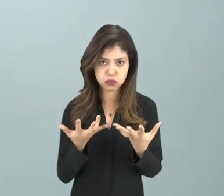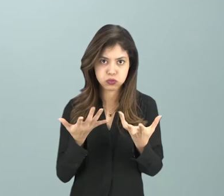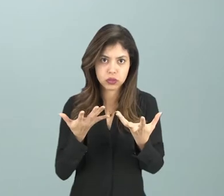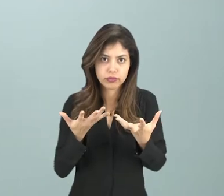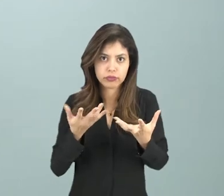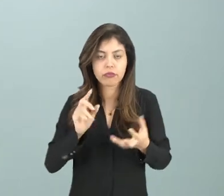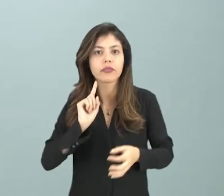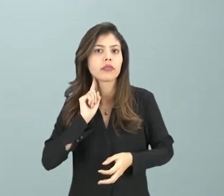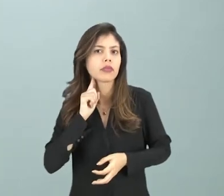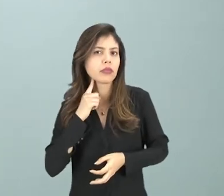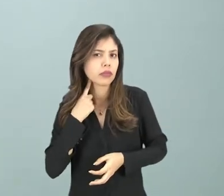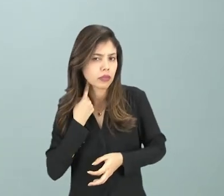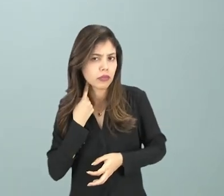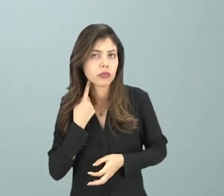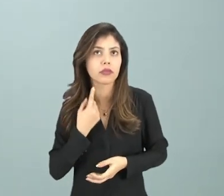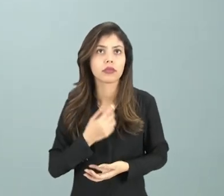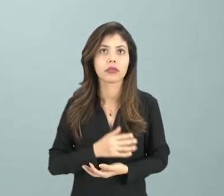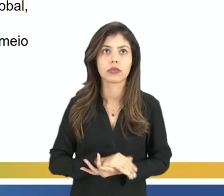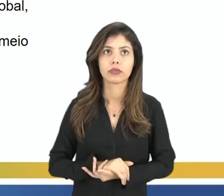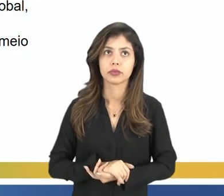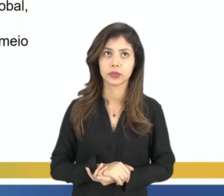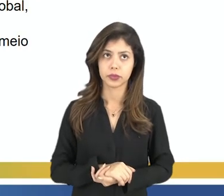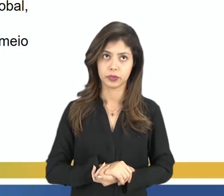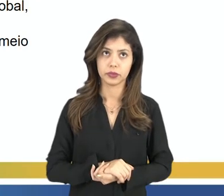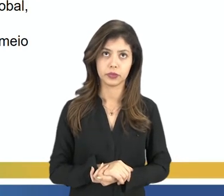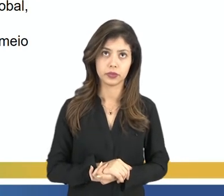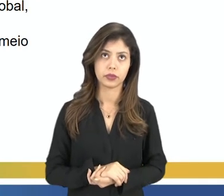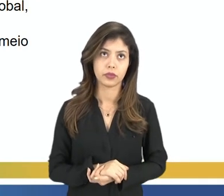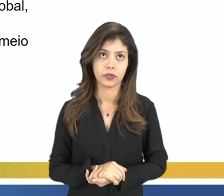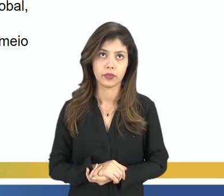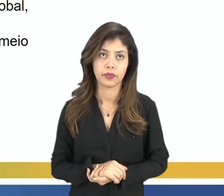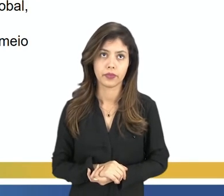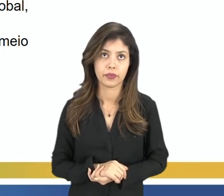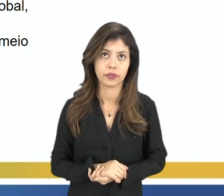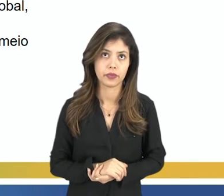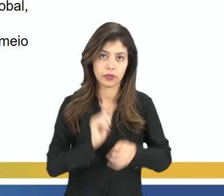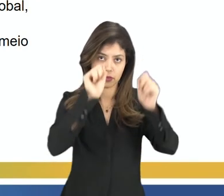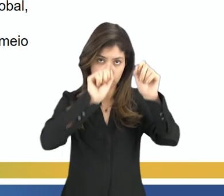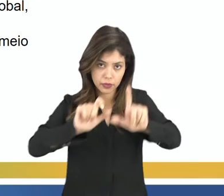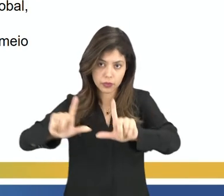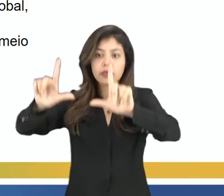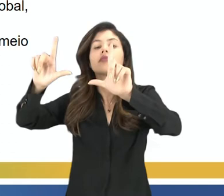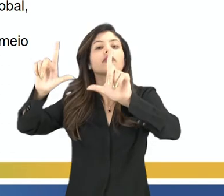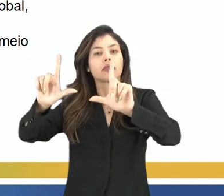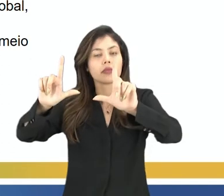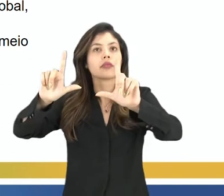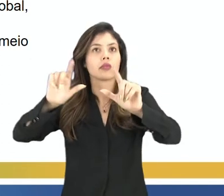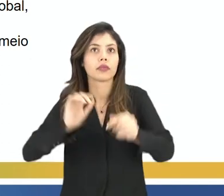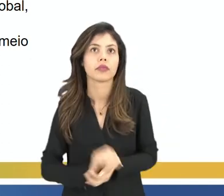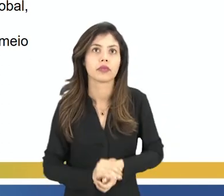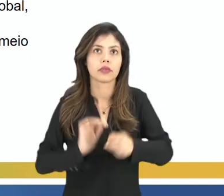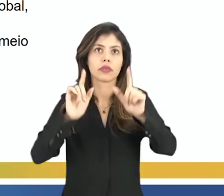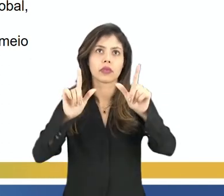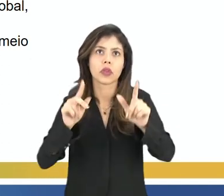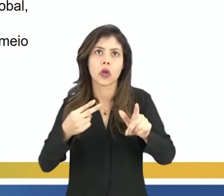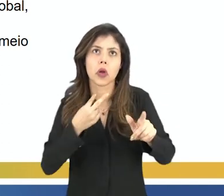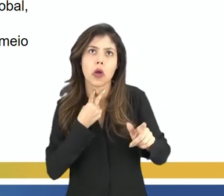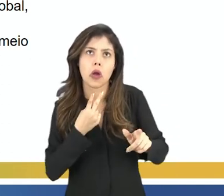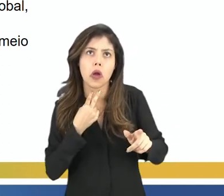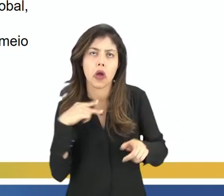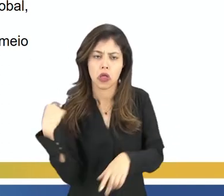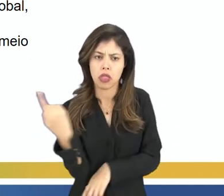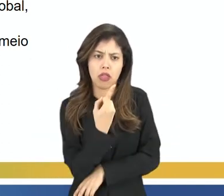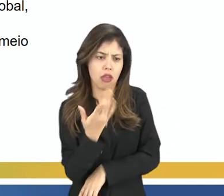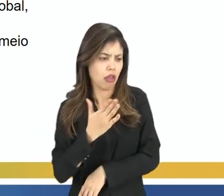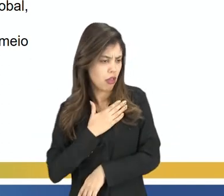lixo vamos exercitar agora e nós temos uma charge aí né colocaram a culpa do aquecimento